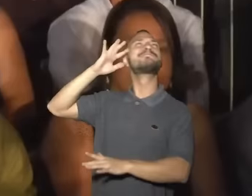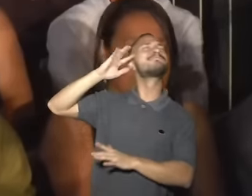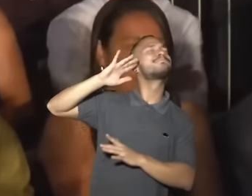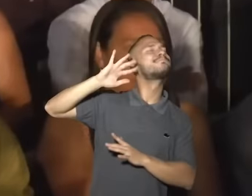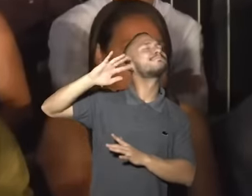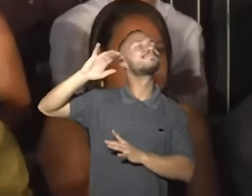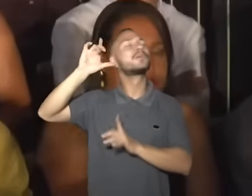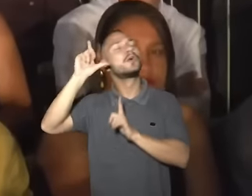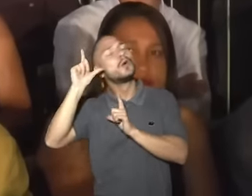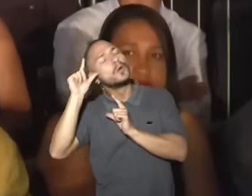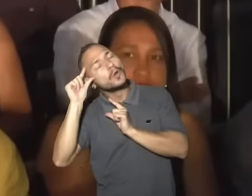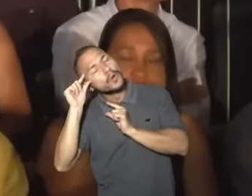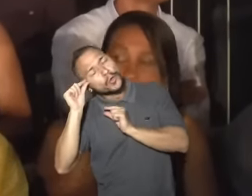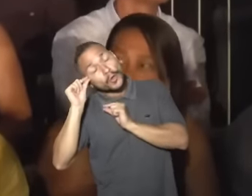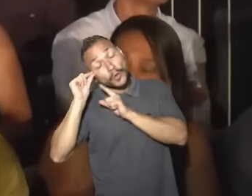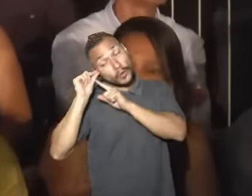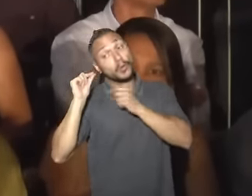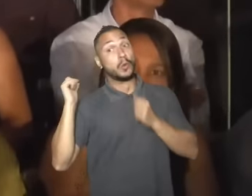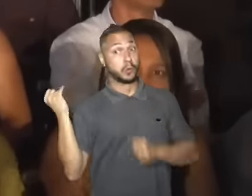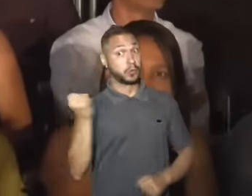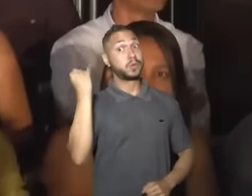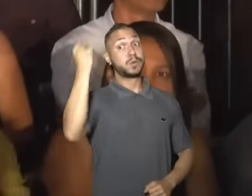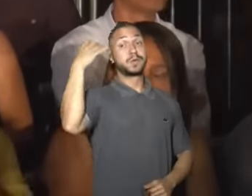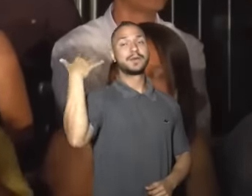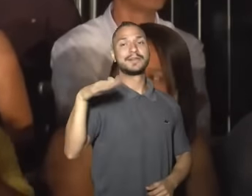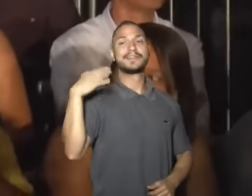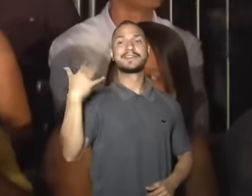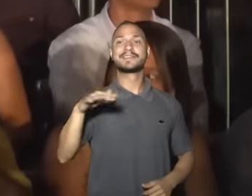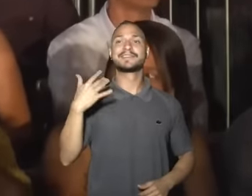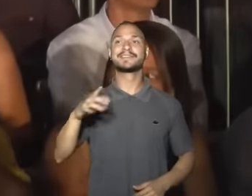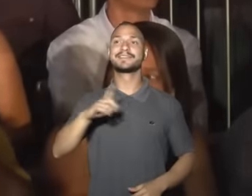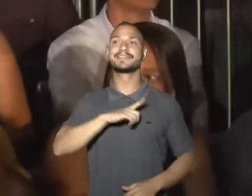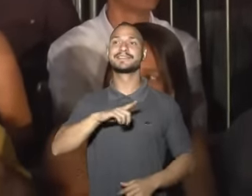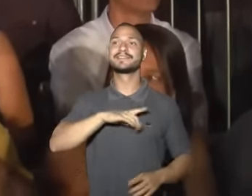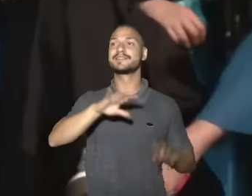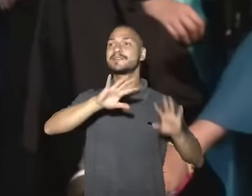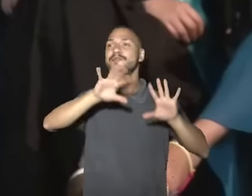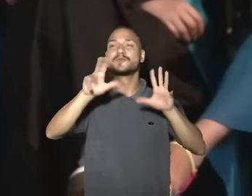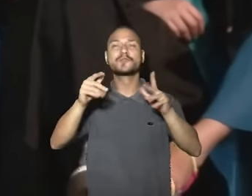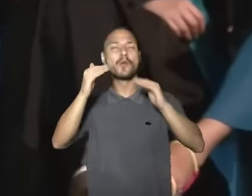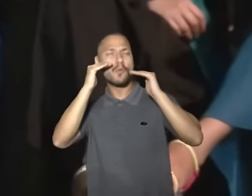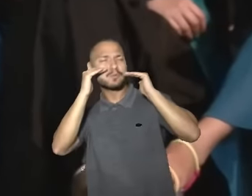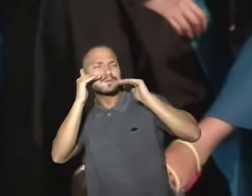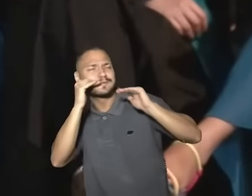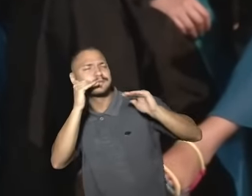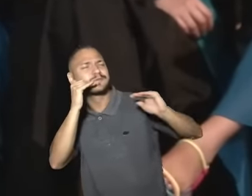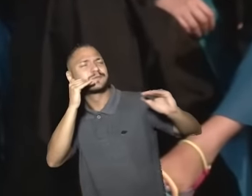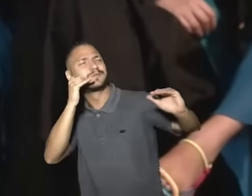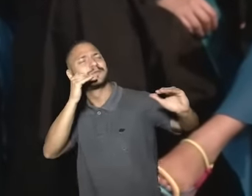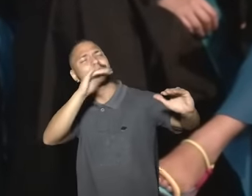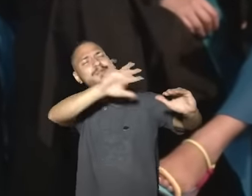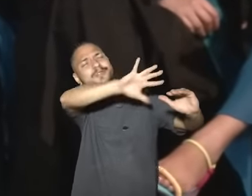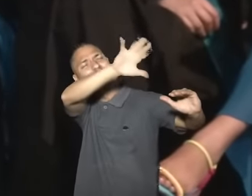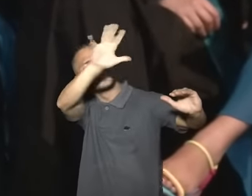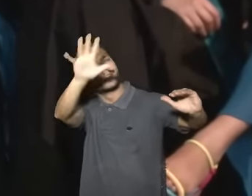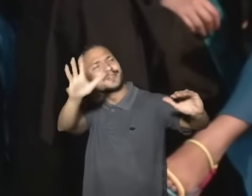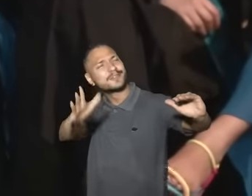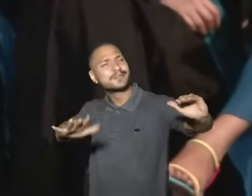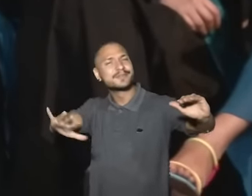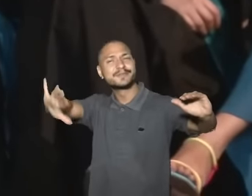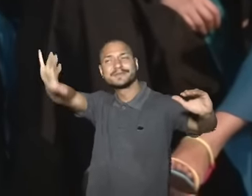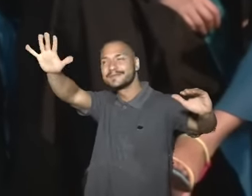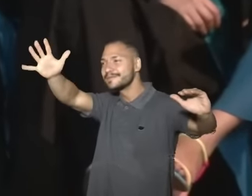é sagrado e alimenta de horizontes o